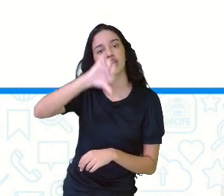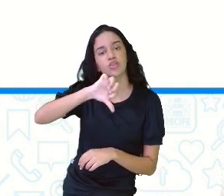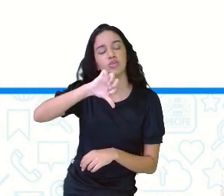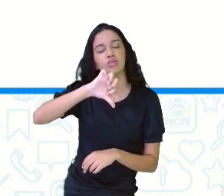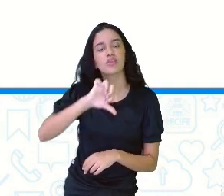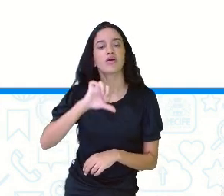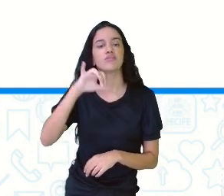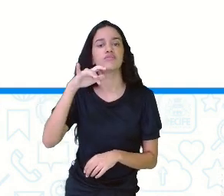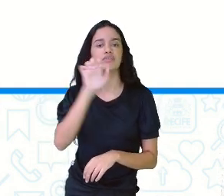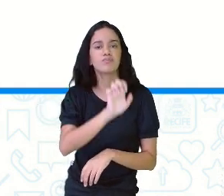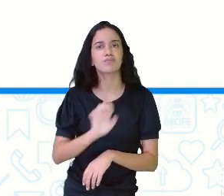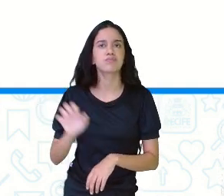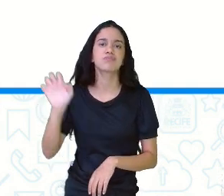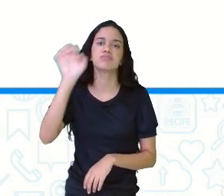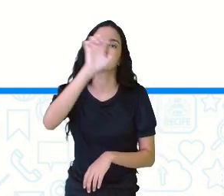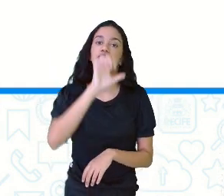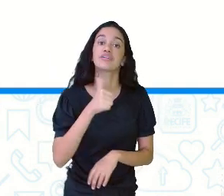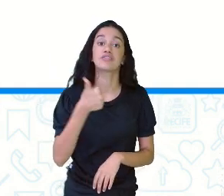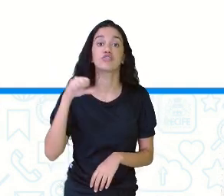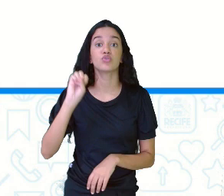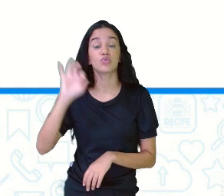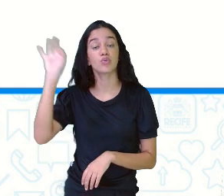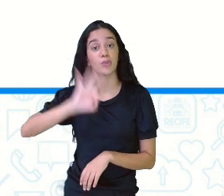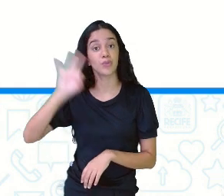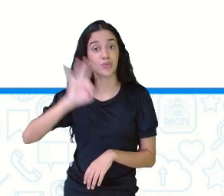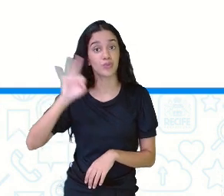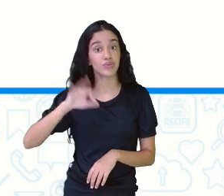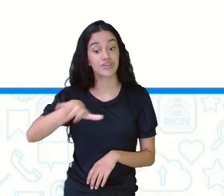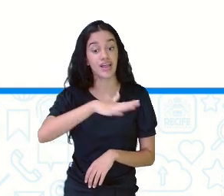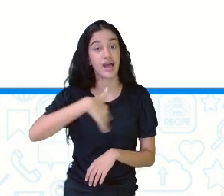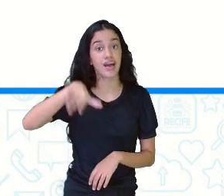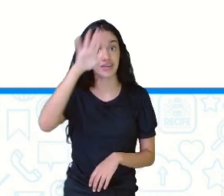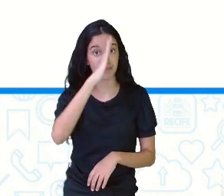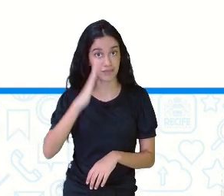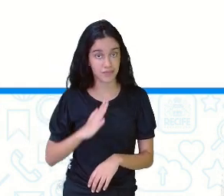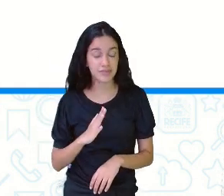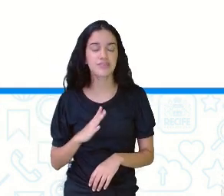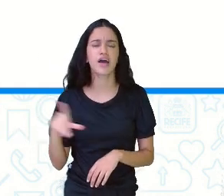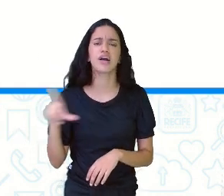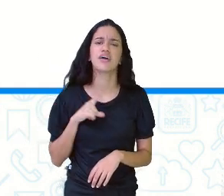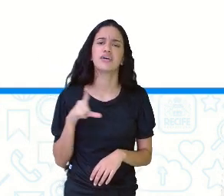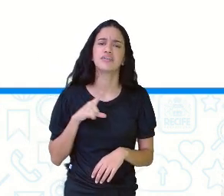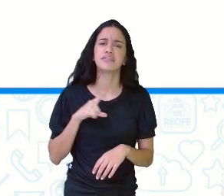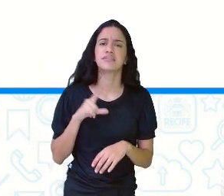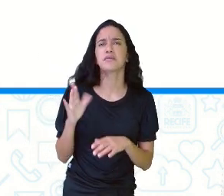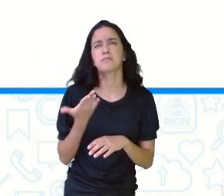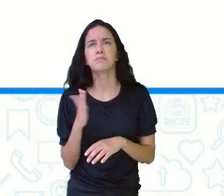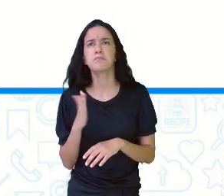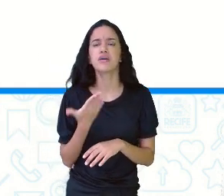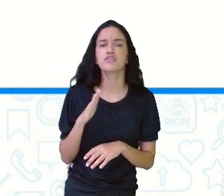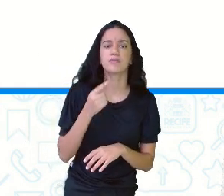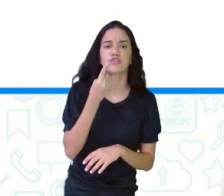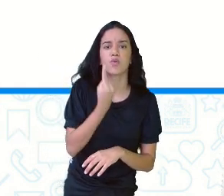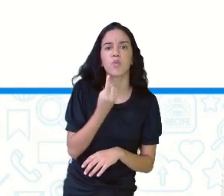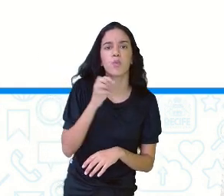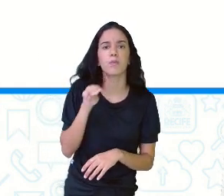e corresponde a quase 18% do território brasileiro. Possui uma área de aproximadamente